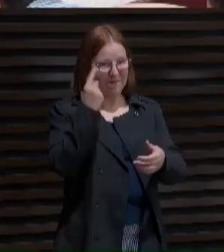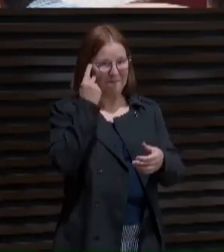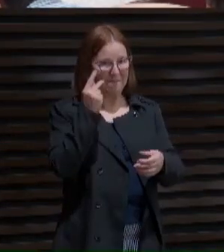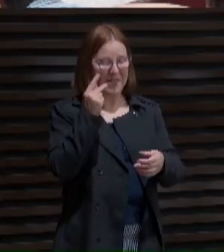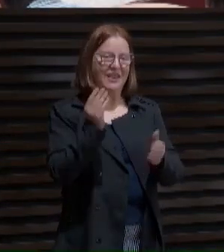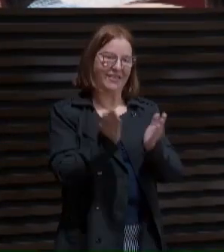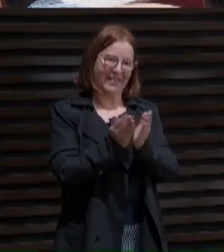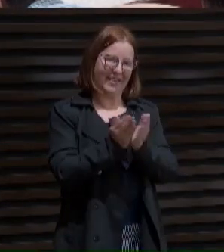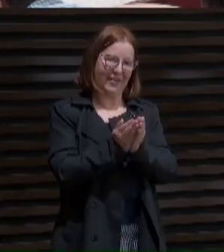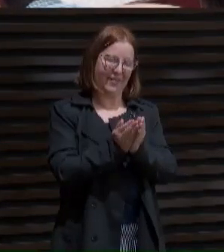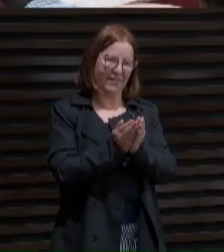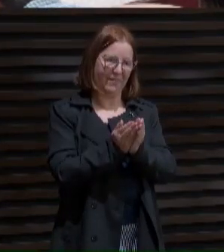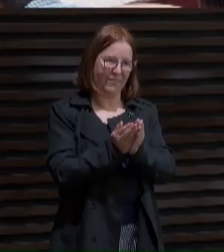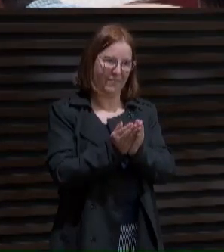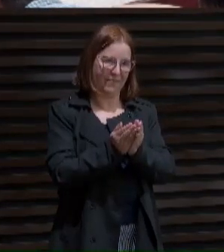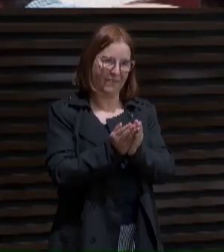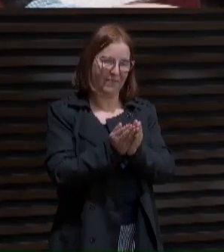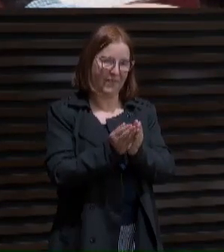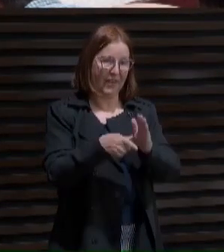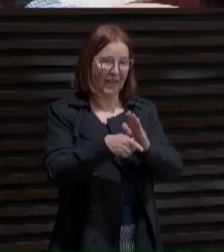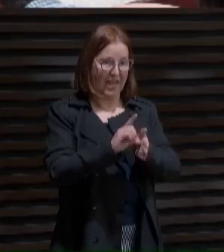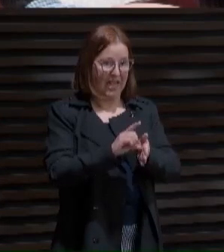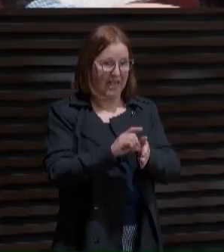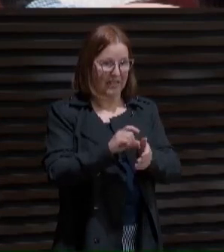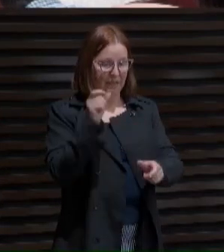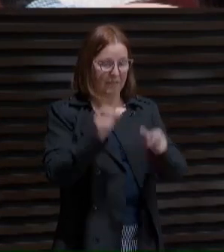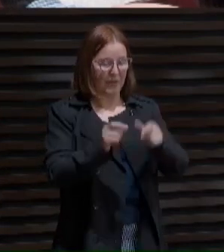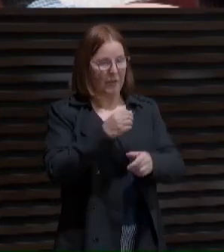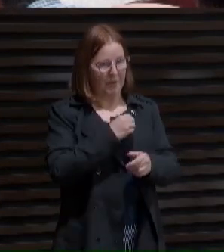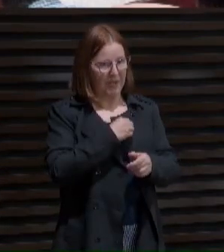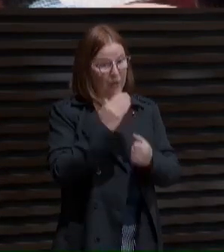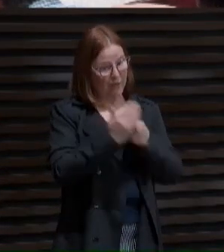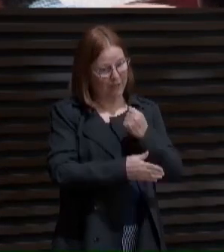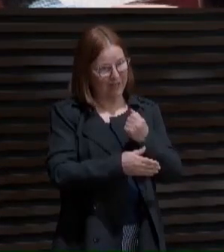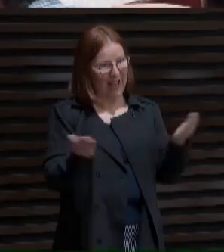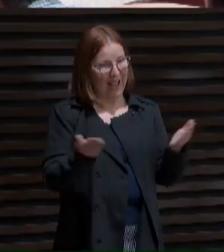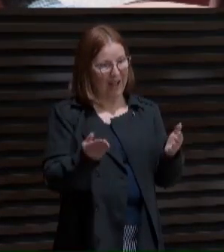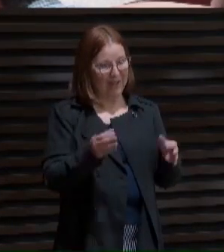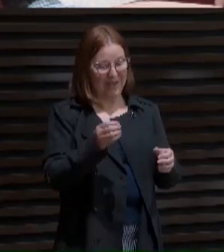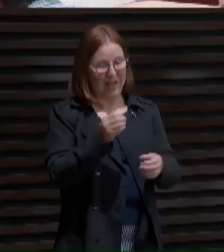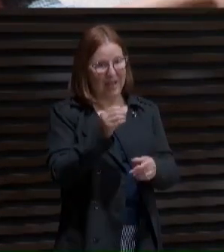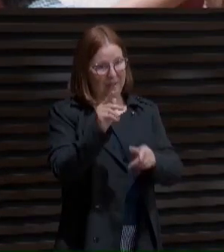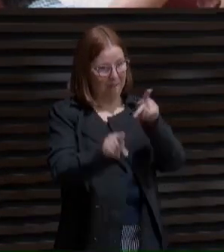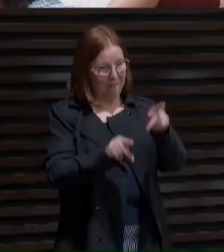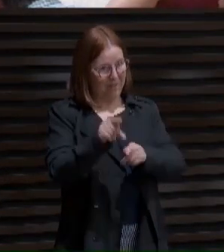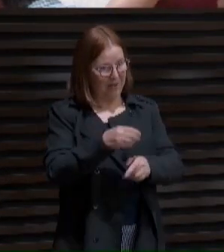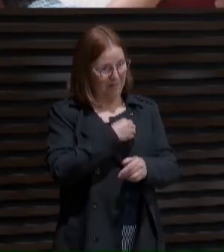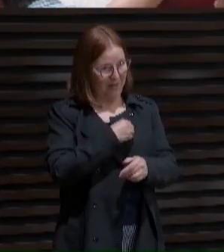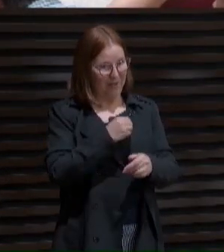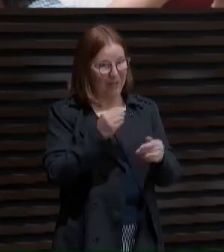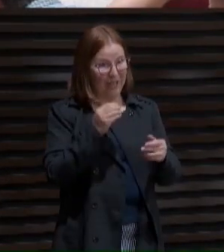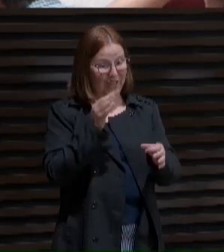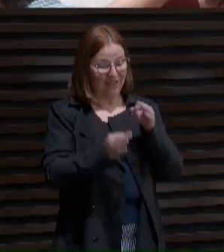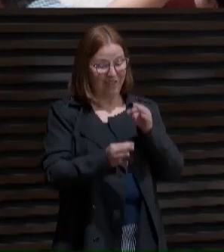pecadores condenados em pecadores justificados. Vamos ler Filipenses no capítulo 3, versículos 8 e